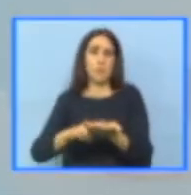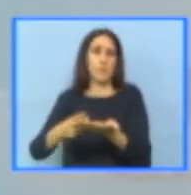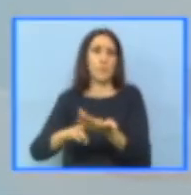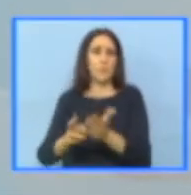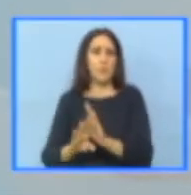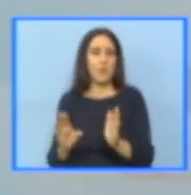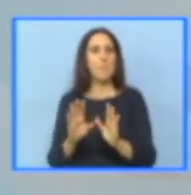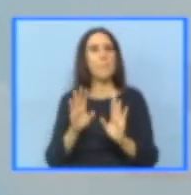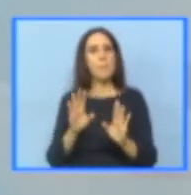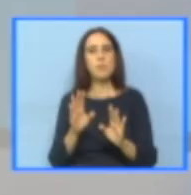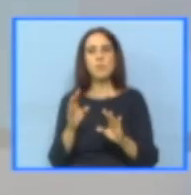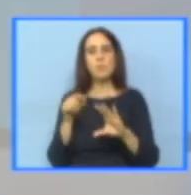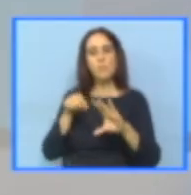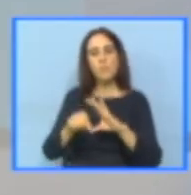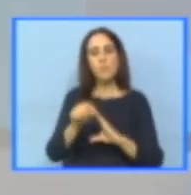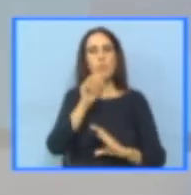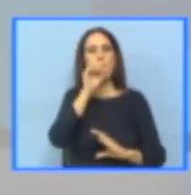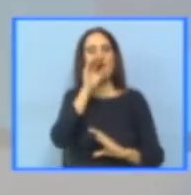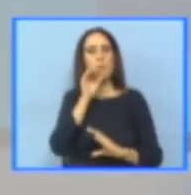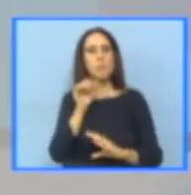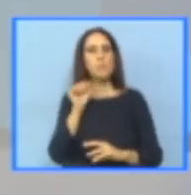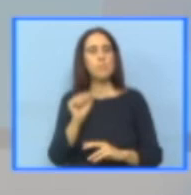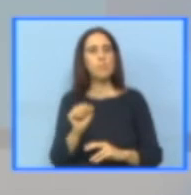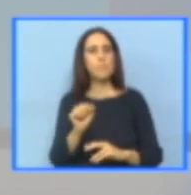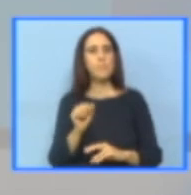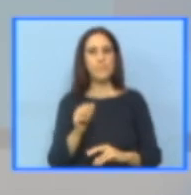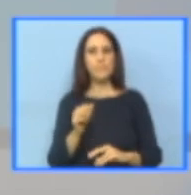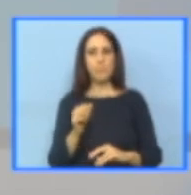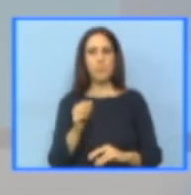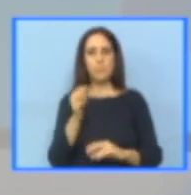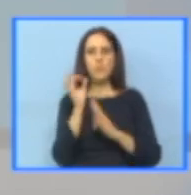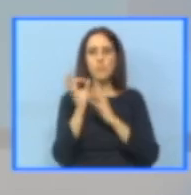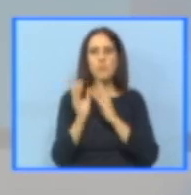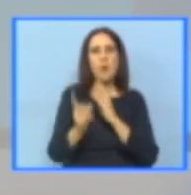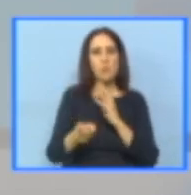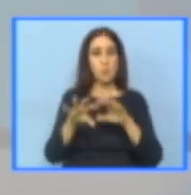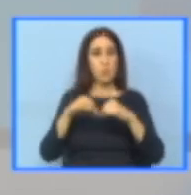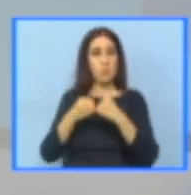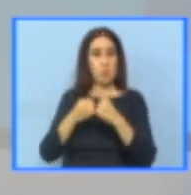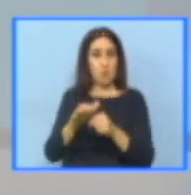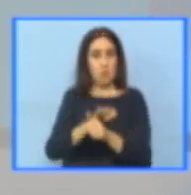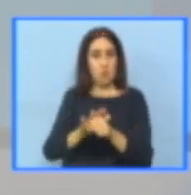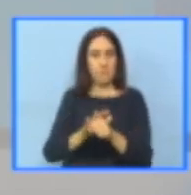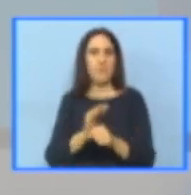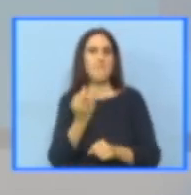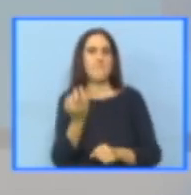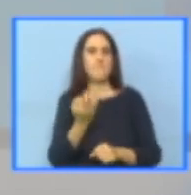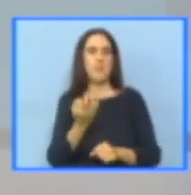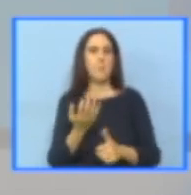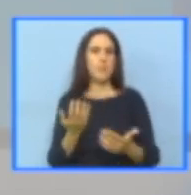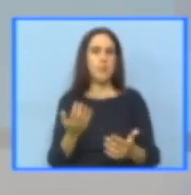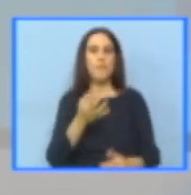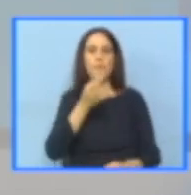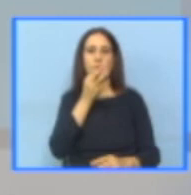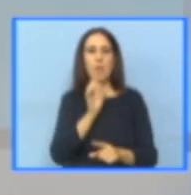traduzidos, mas para os aprofundar no sentido do que é específico da área social. Claro que quando